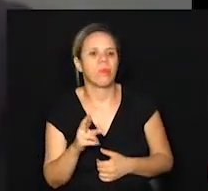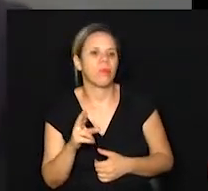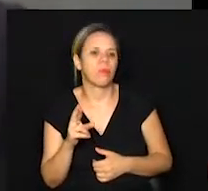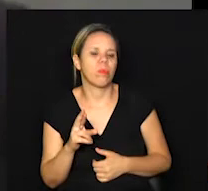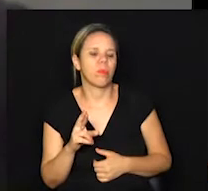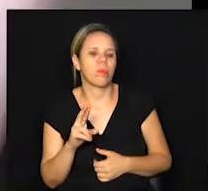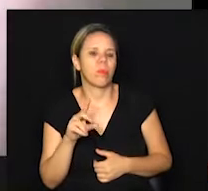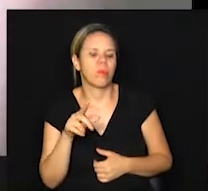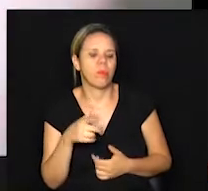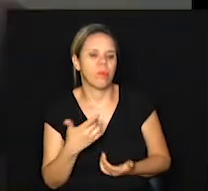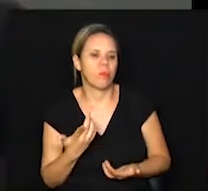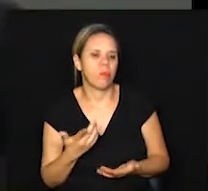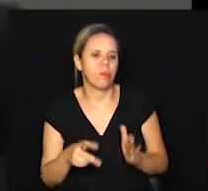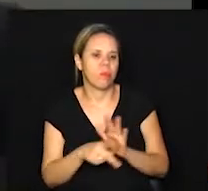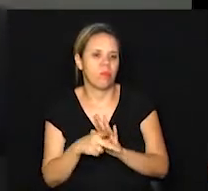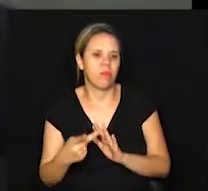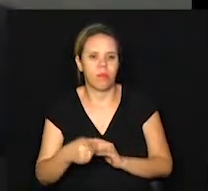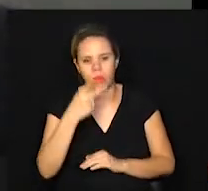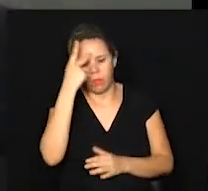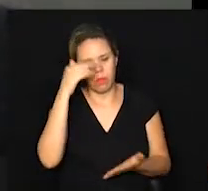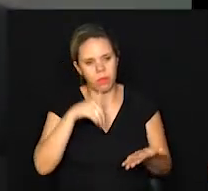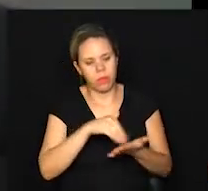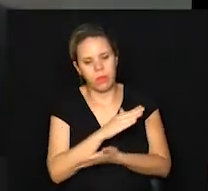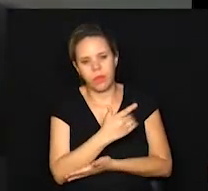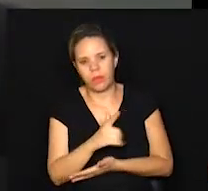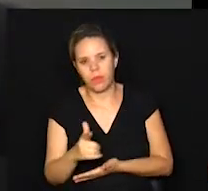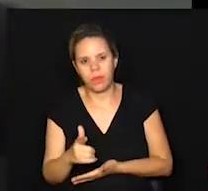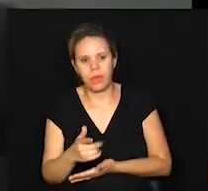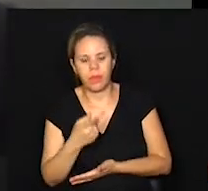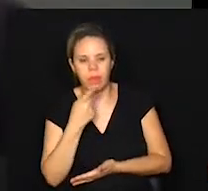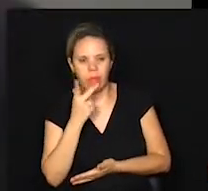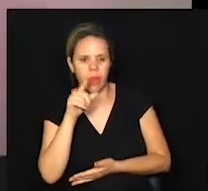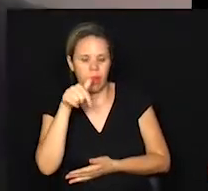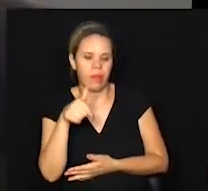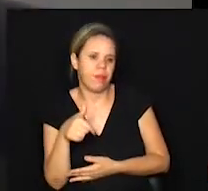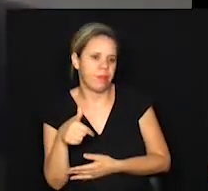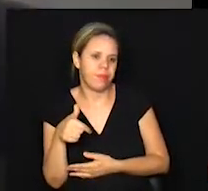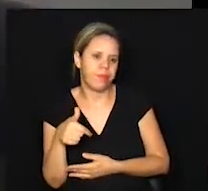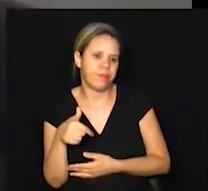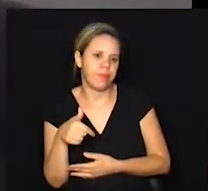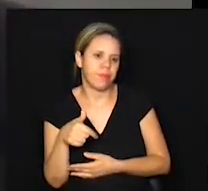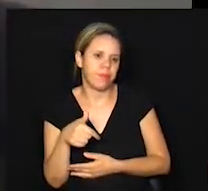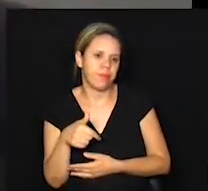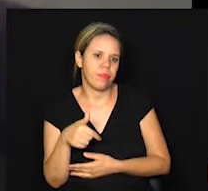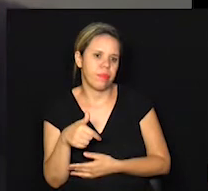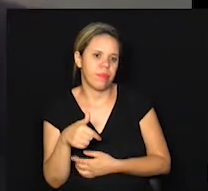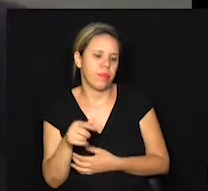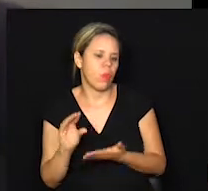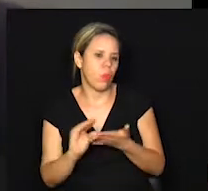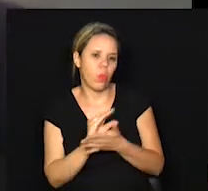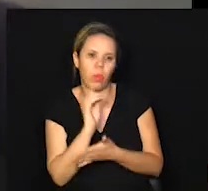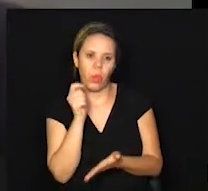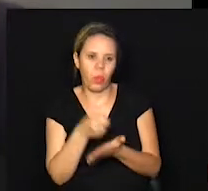não há resposta inclusive aos demitidos. Um deles, inclusive, falará logo mais, não teve nem as verbas rescisórias